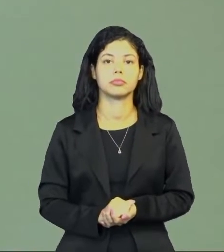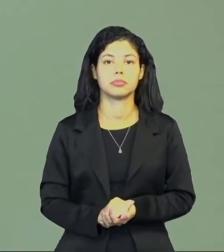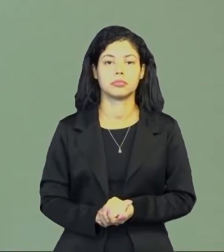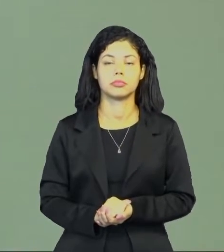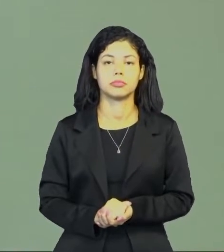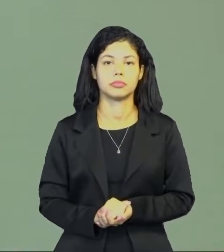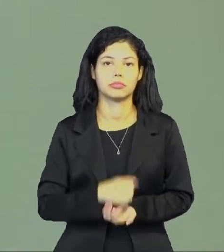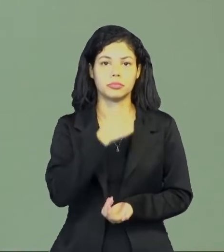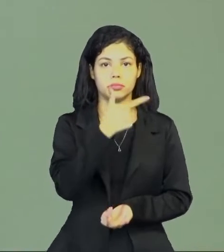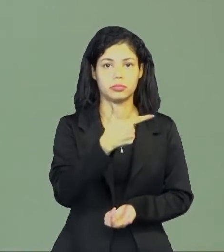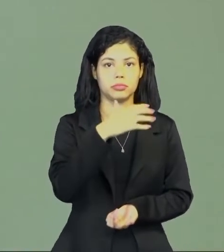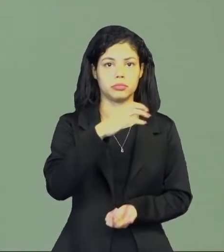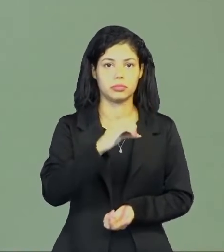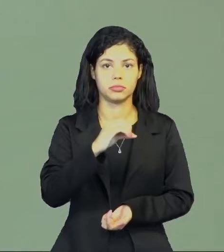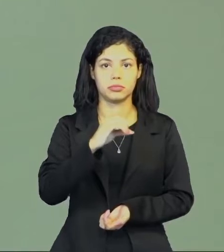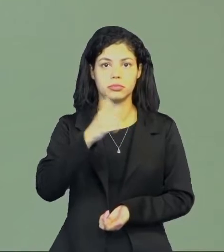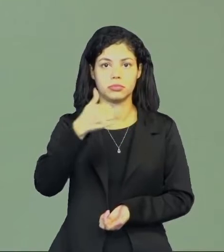em